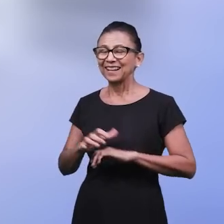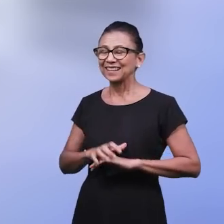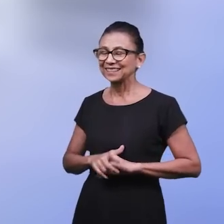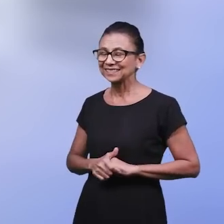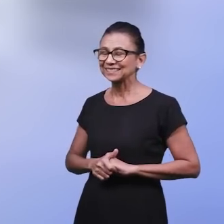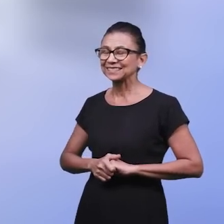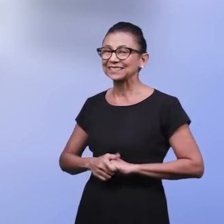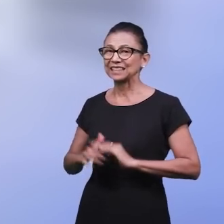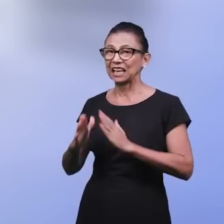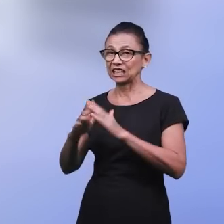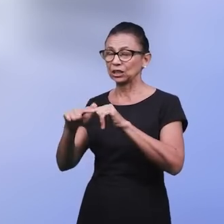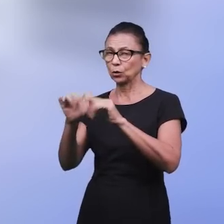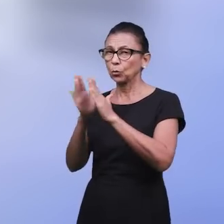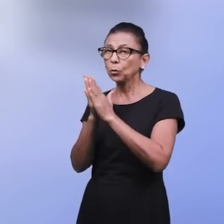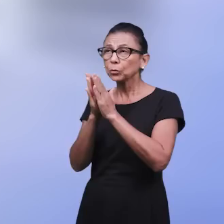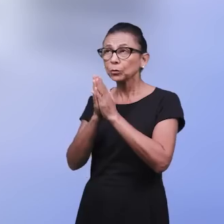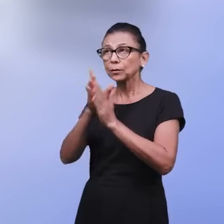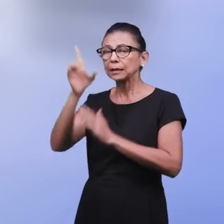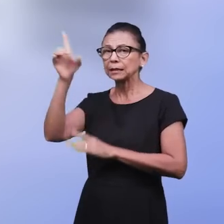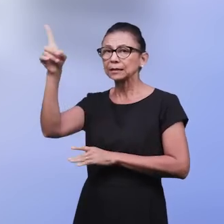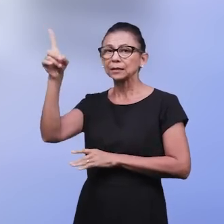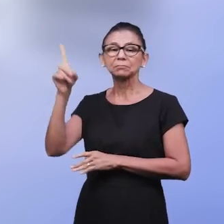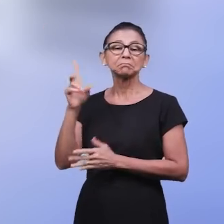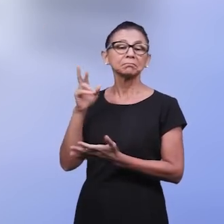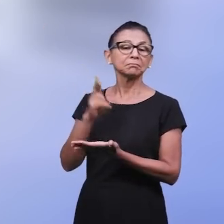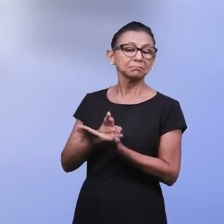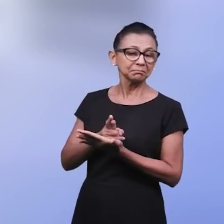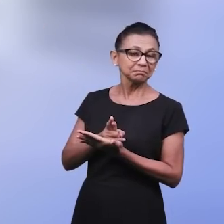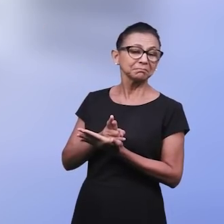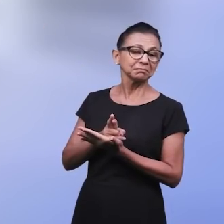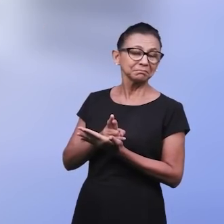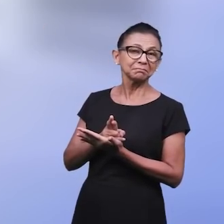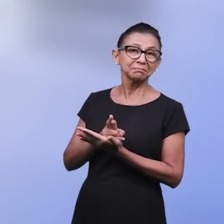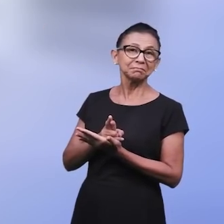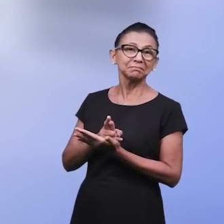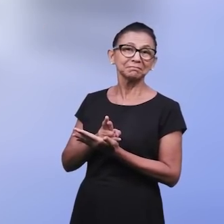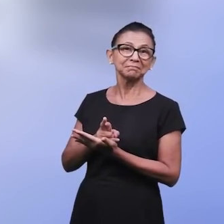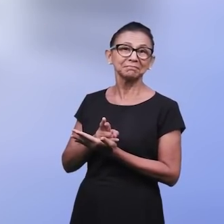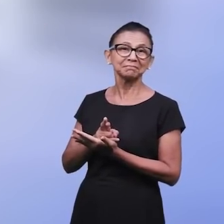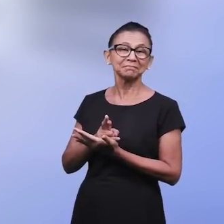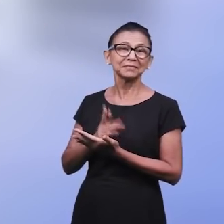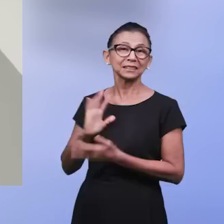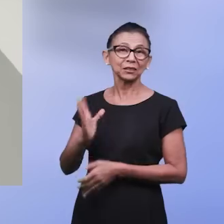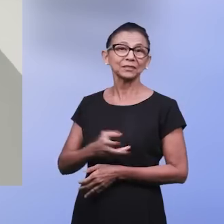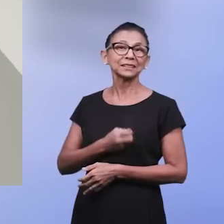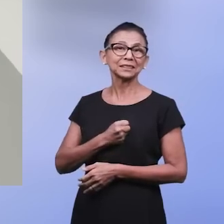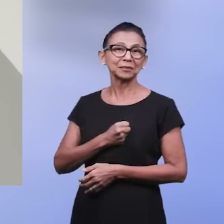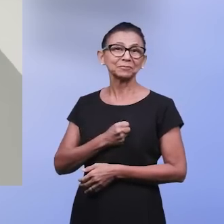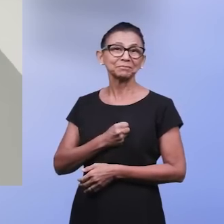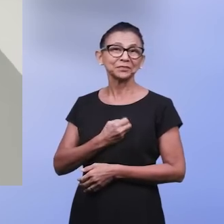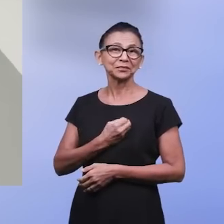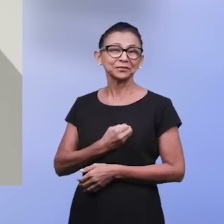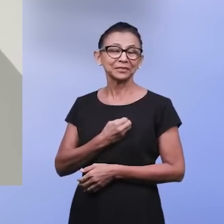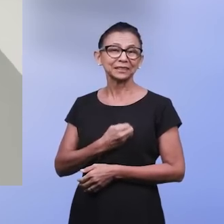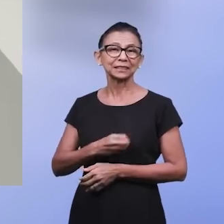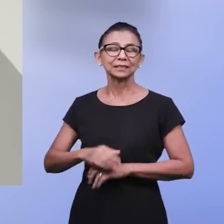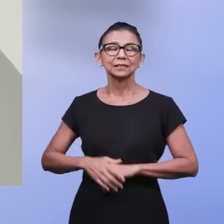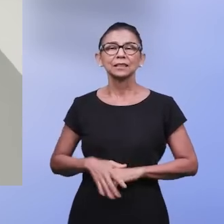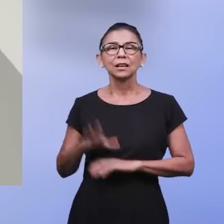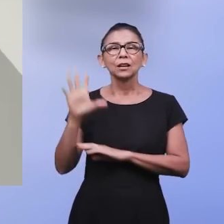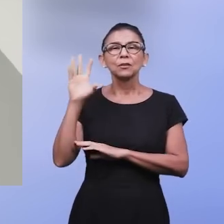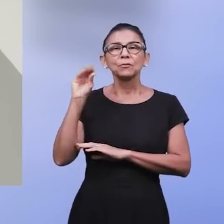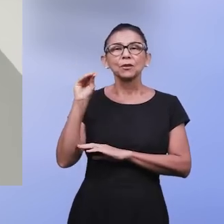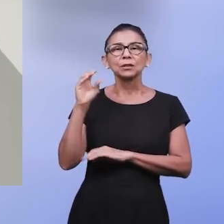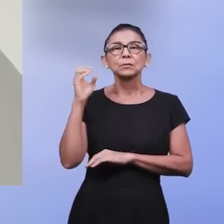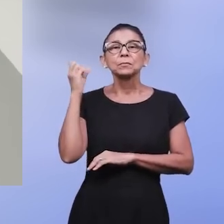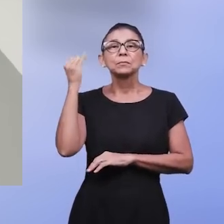Senhor e o resultado já podemos ver, de vidas alcançadas para o aprisco de Deus. Recebemos uma foto de uma